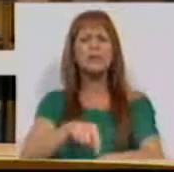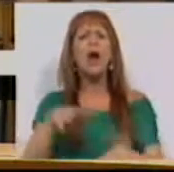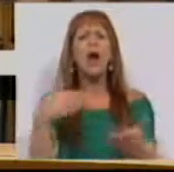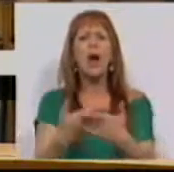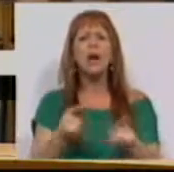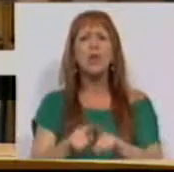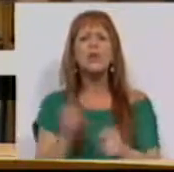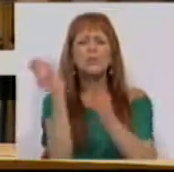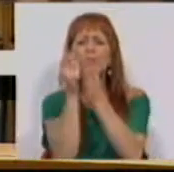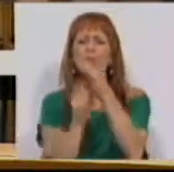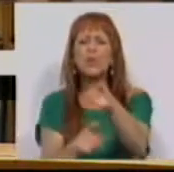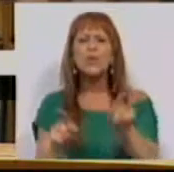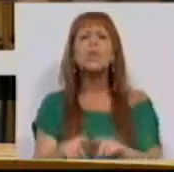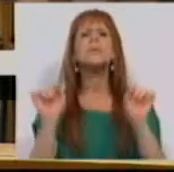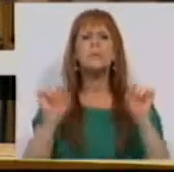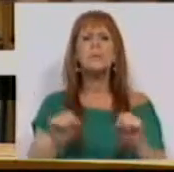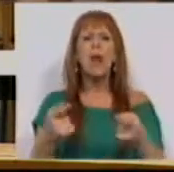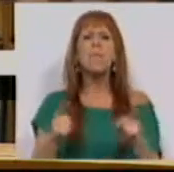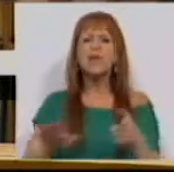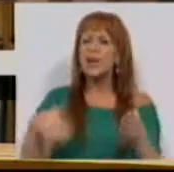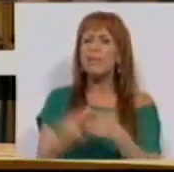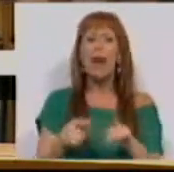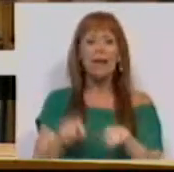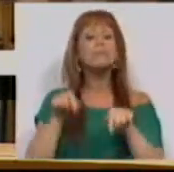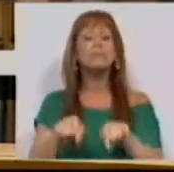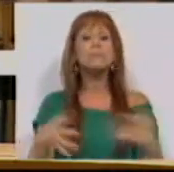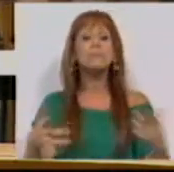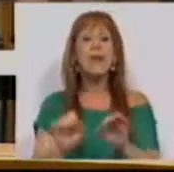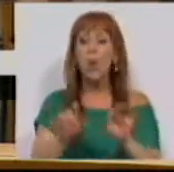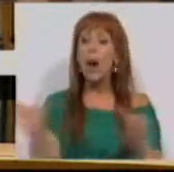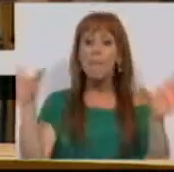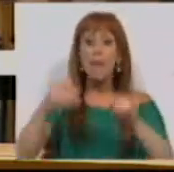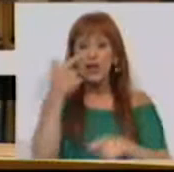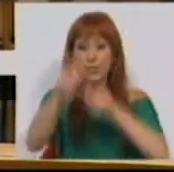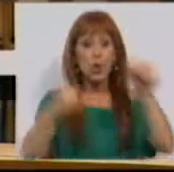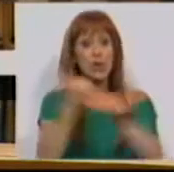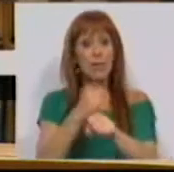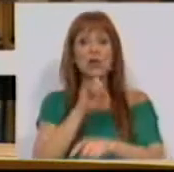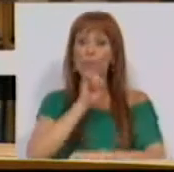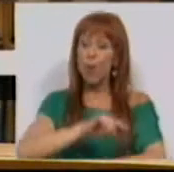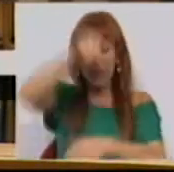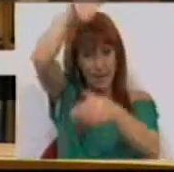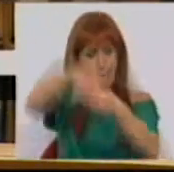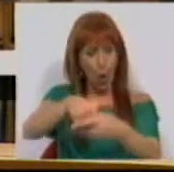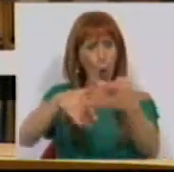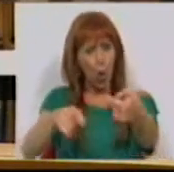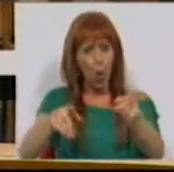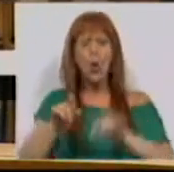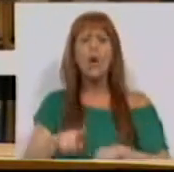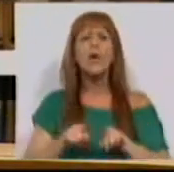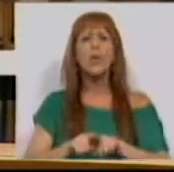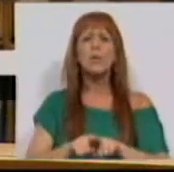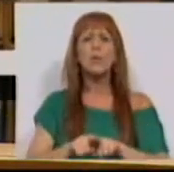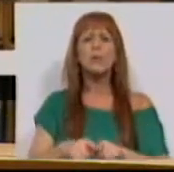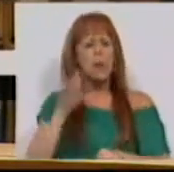extensão com critérios, sim senhora, mas repor portarias de extensão para que mais trabalhadores possam ficar abrangidos e possam